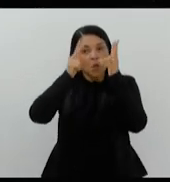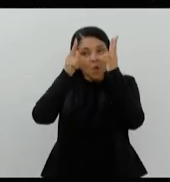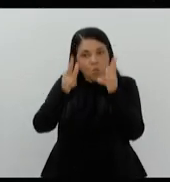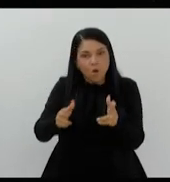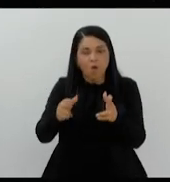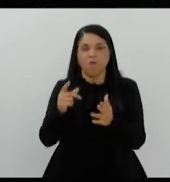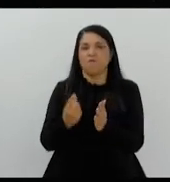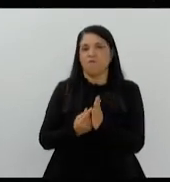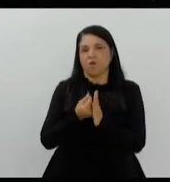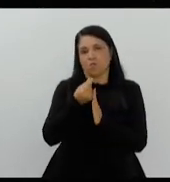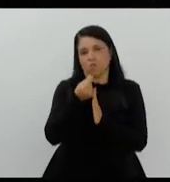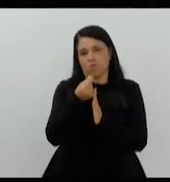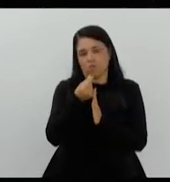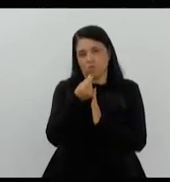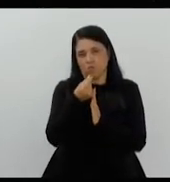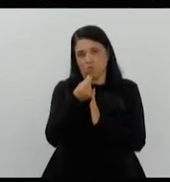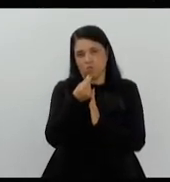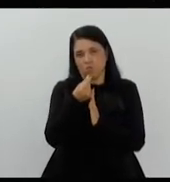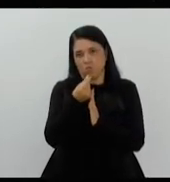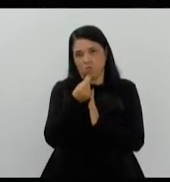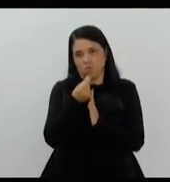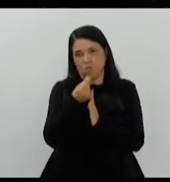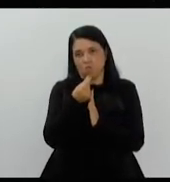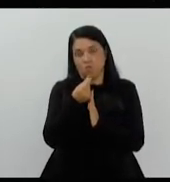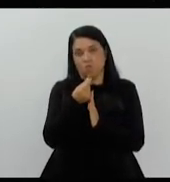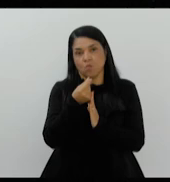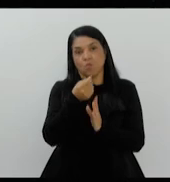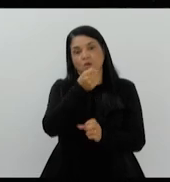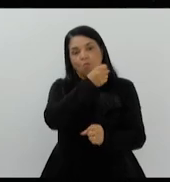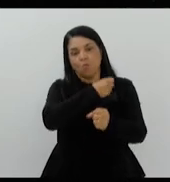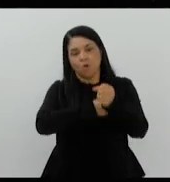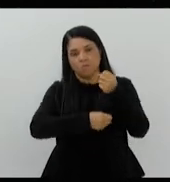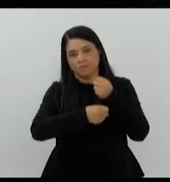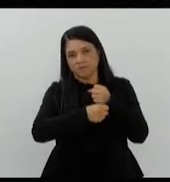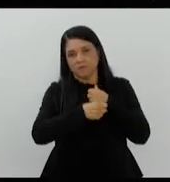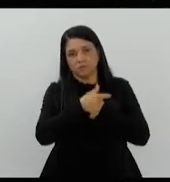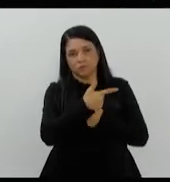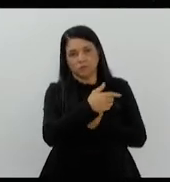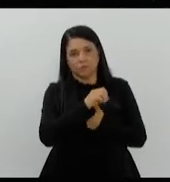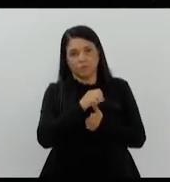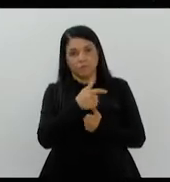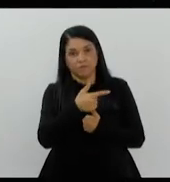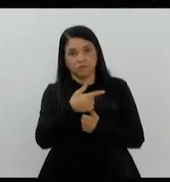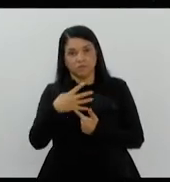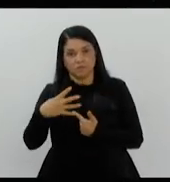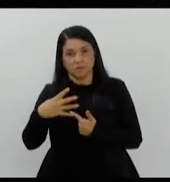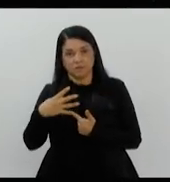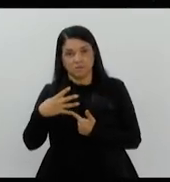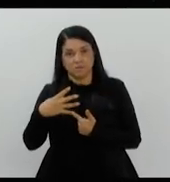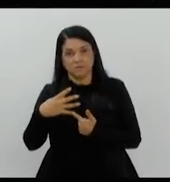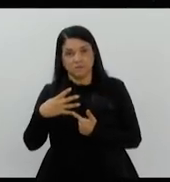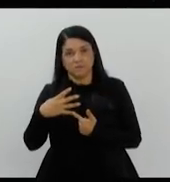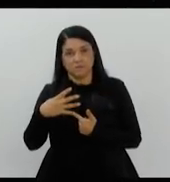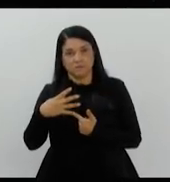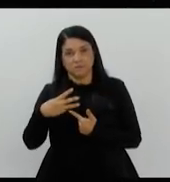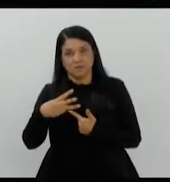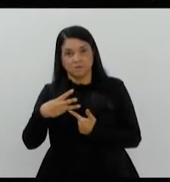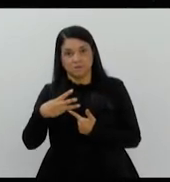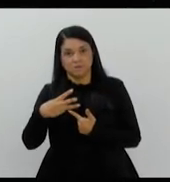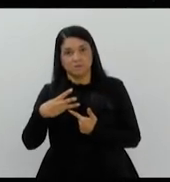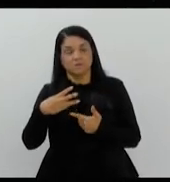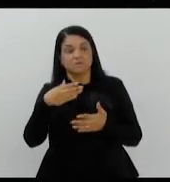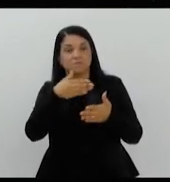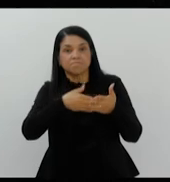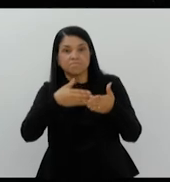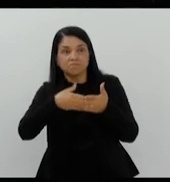valor que se pagou em 2023, mas está restrito a 24 e